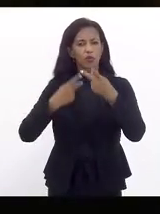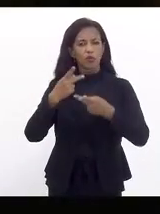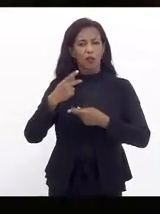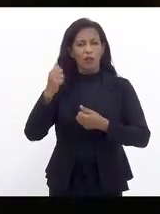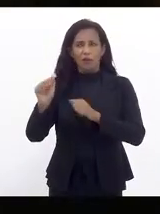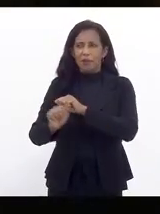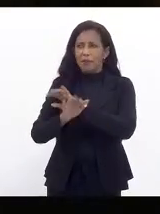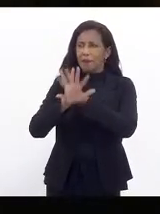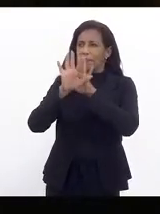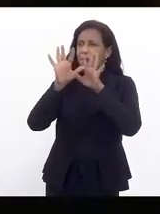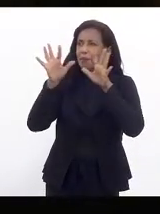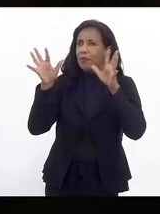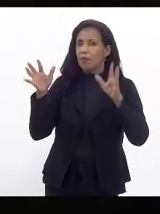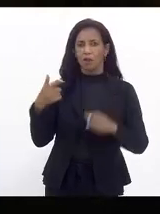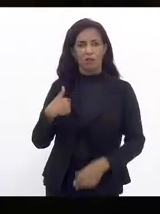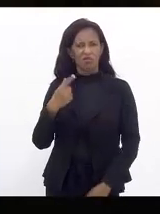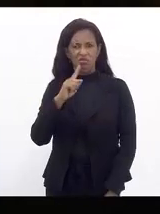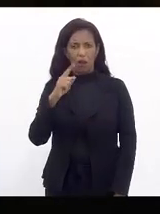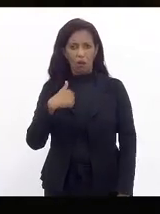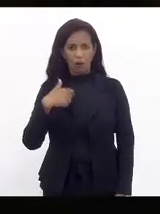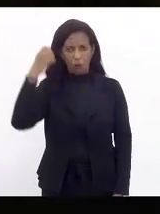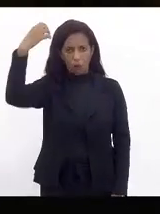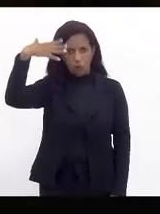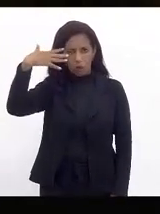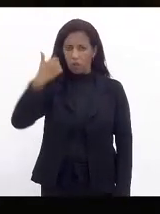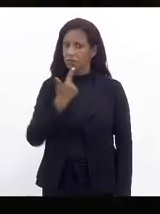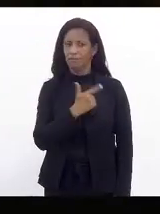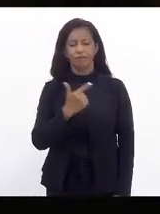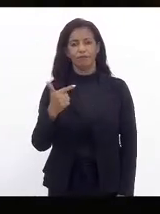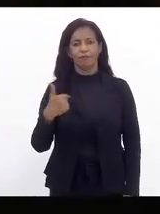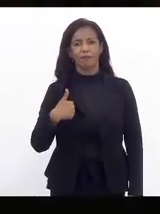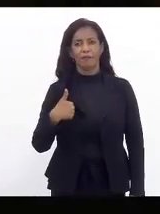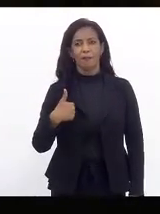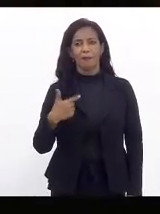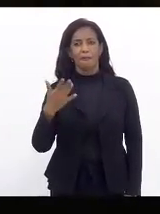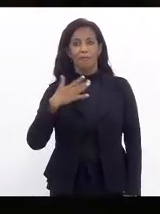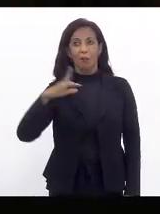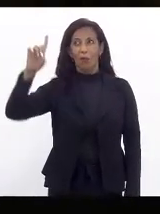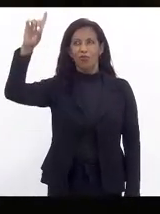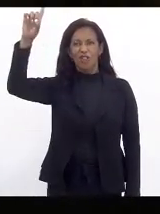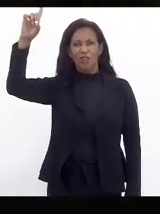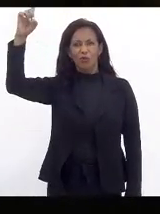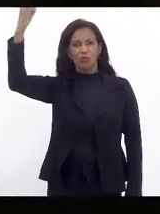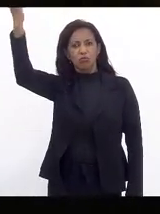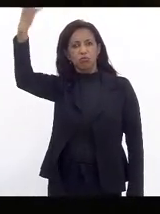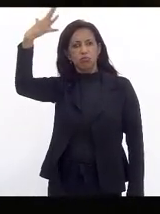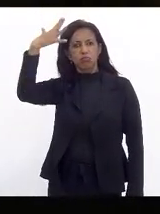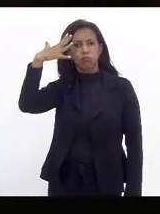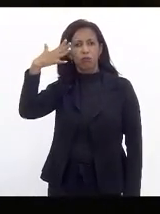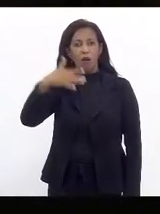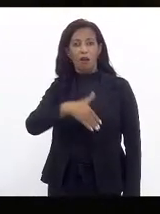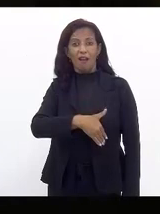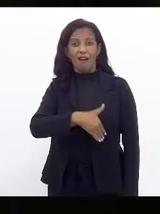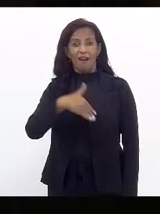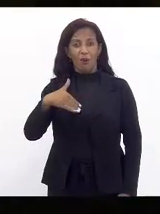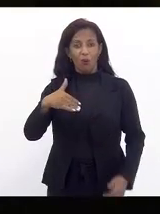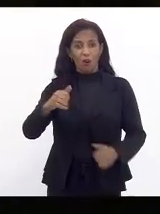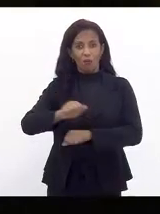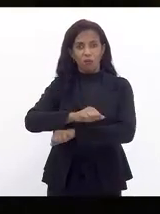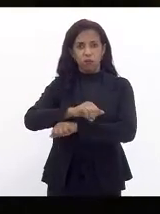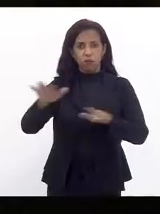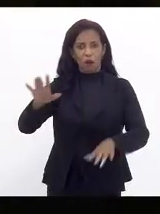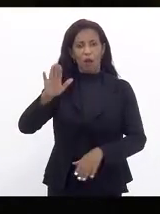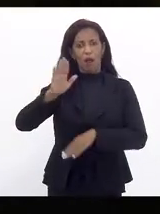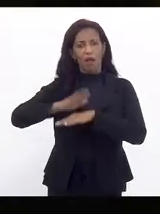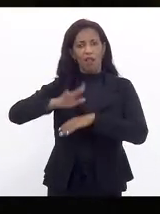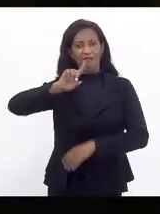brilho, deputada. Não, eu não tenho brilho não, Renata. O meu brilho é do meu Deus. A honra e a glória é dele, não